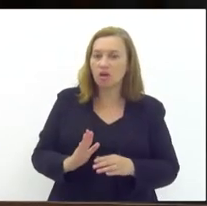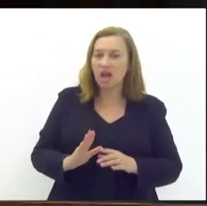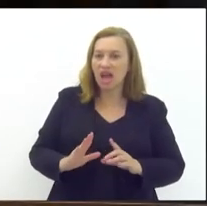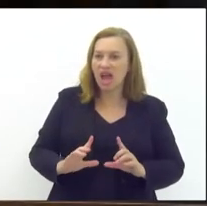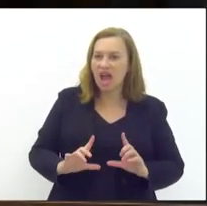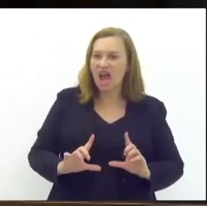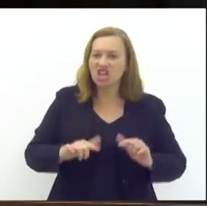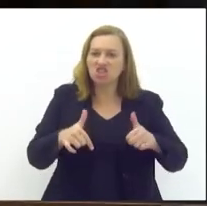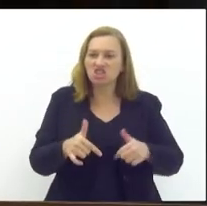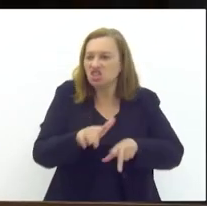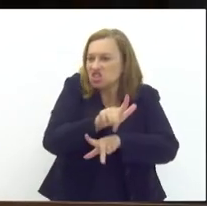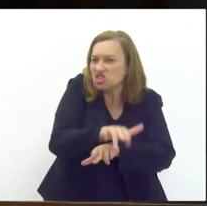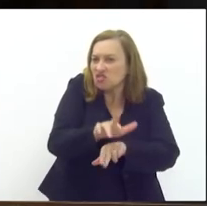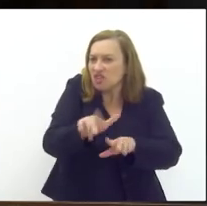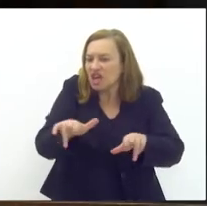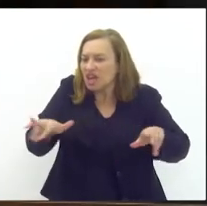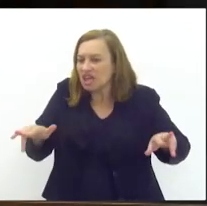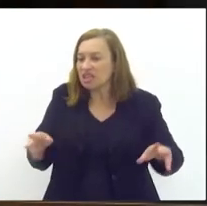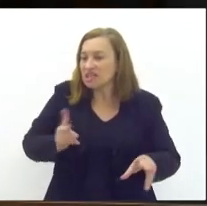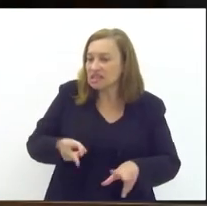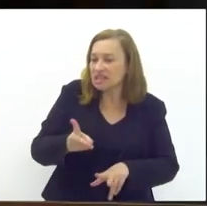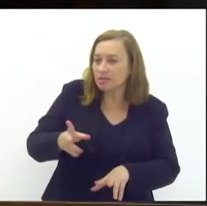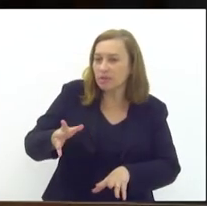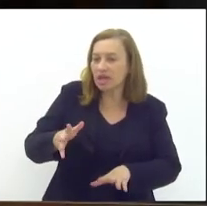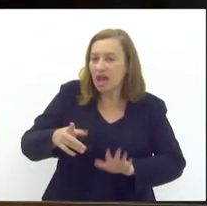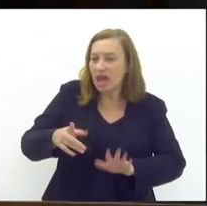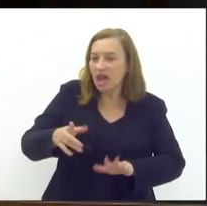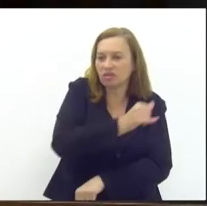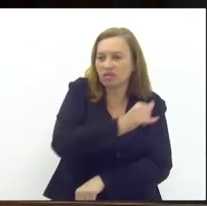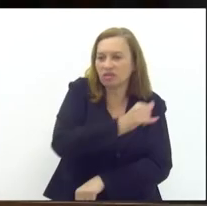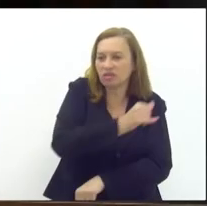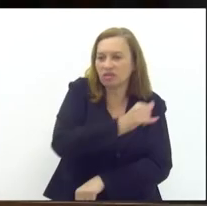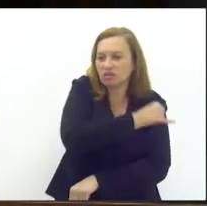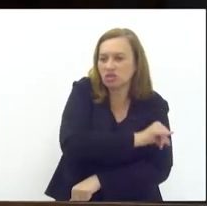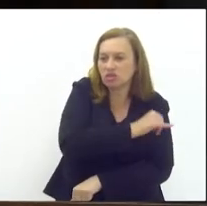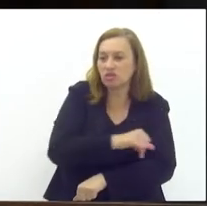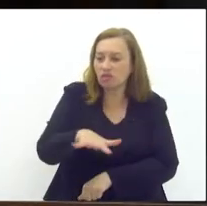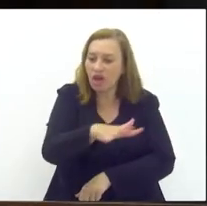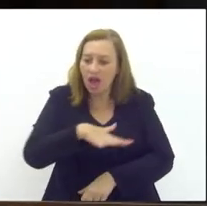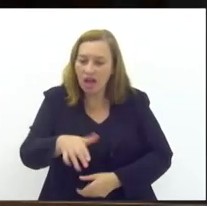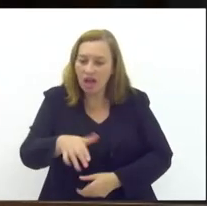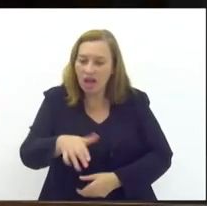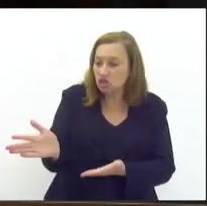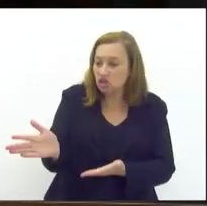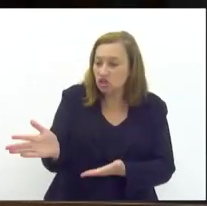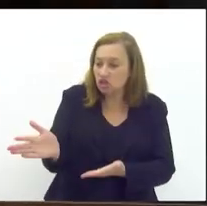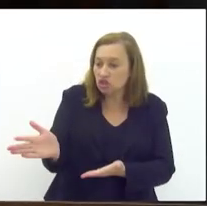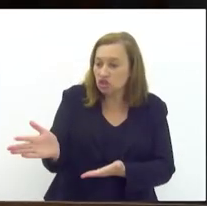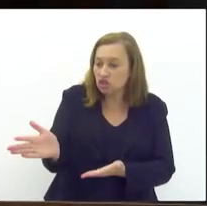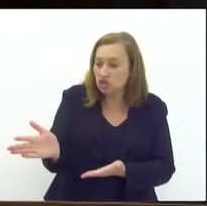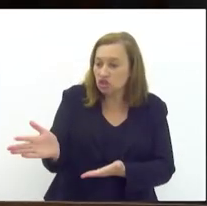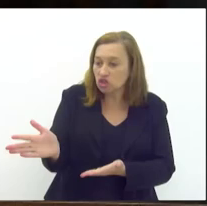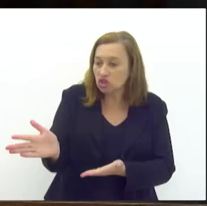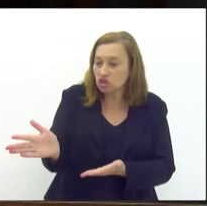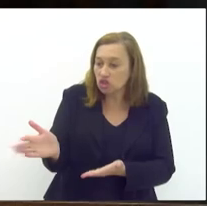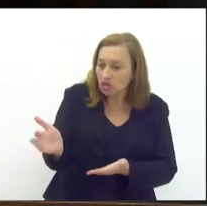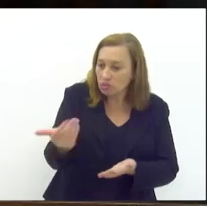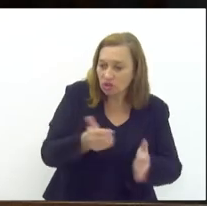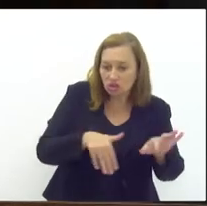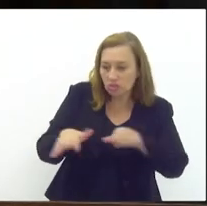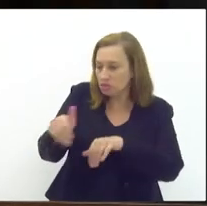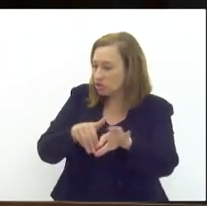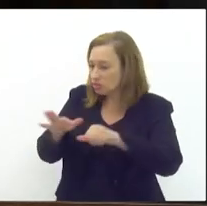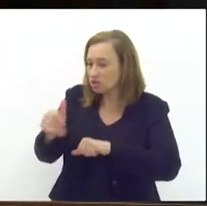e o que sempre salvou Estado do Rio de Janeiro foi o nosso contecioso administrativo tributário chamando as empresas que deviam